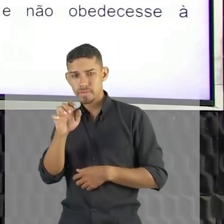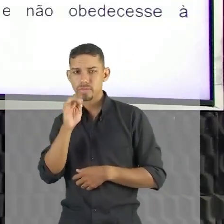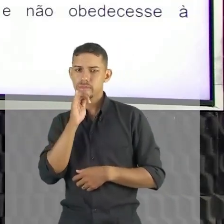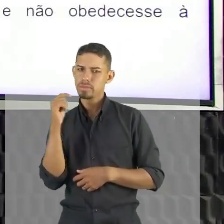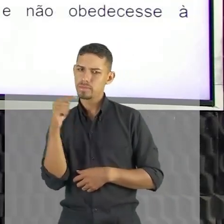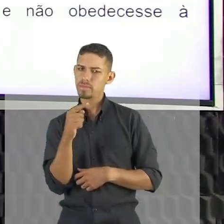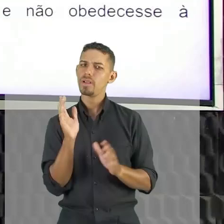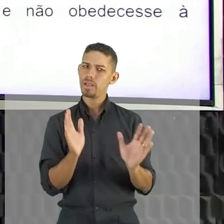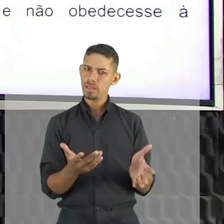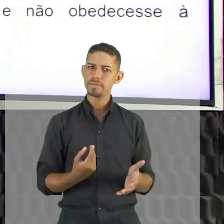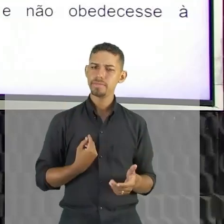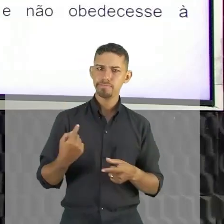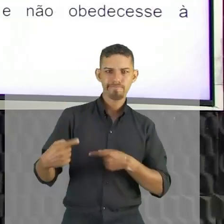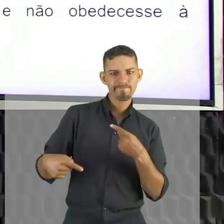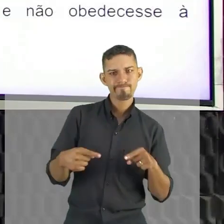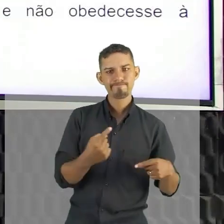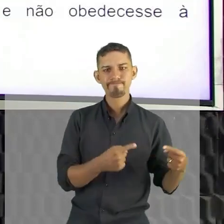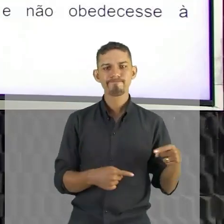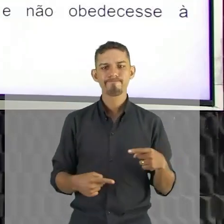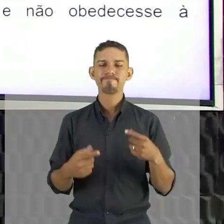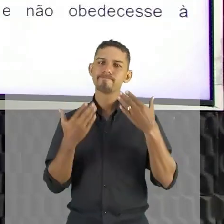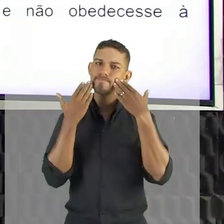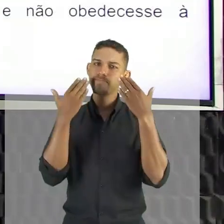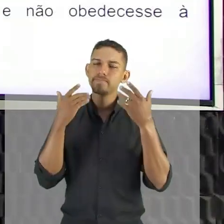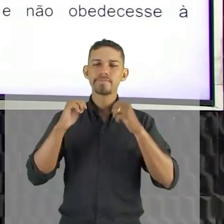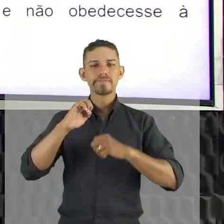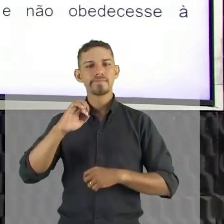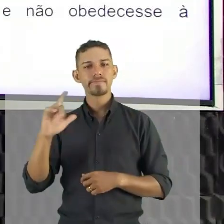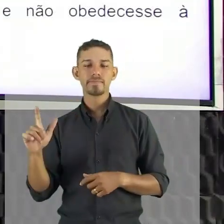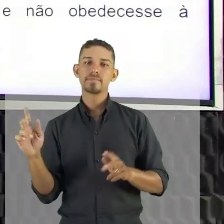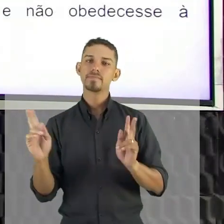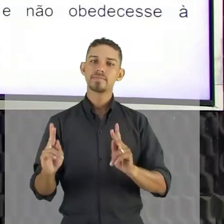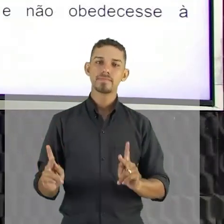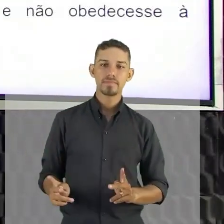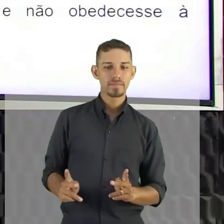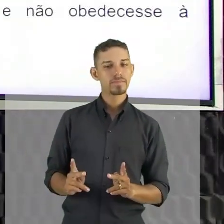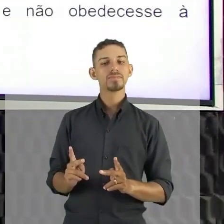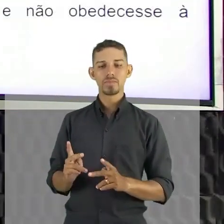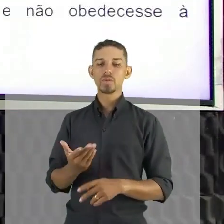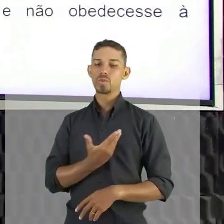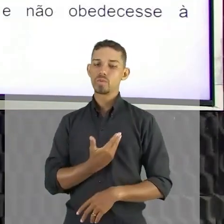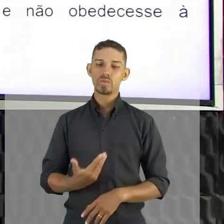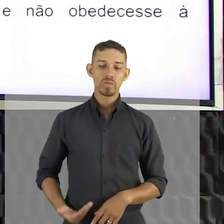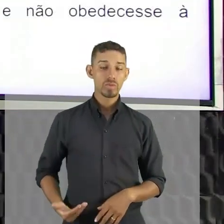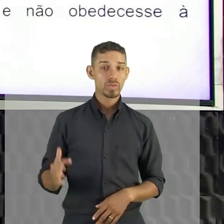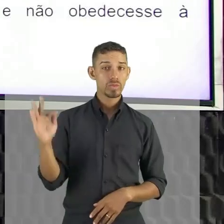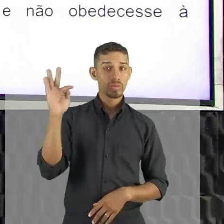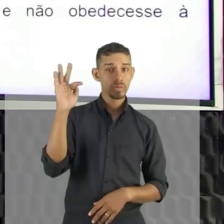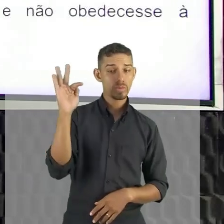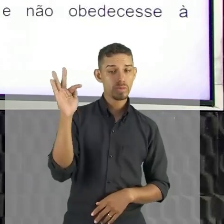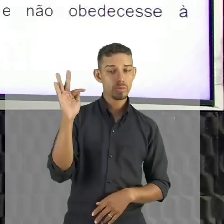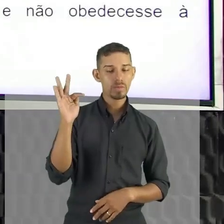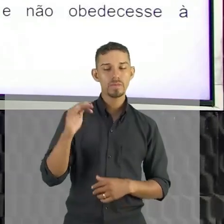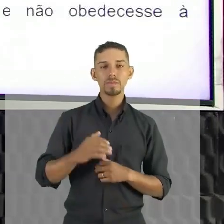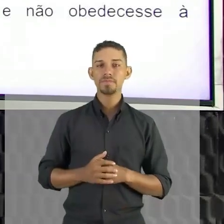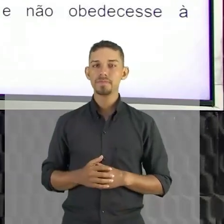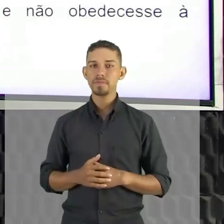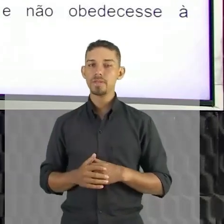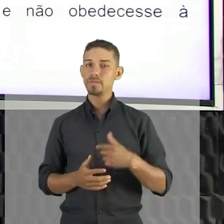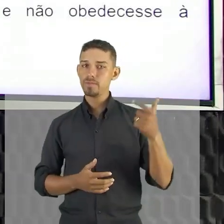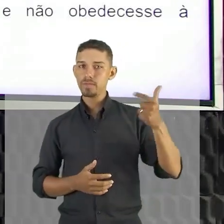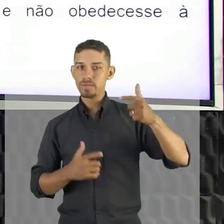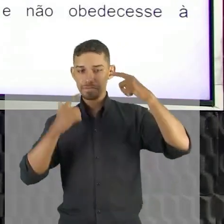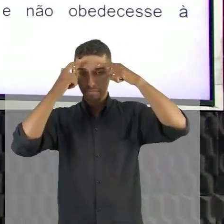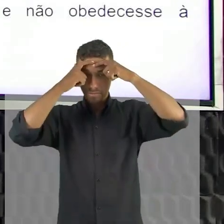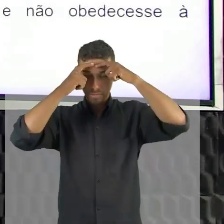lá, você vai ter muitos confrontos. E esses confrontos vão ter que ser, claro, apaziguados a partir do governo federal, a partir, claro, do segundo